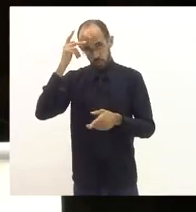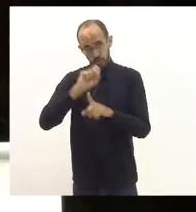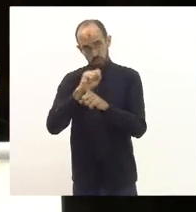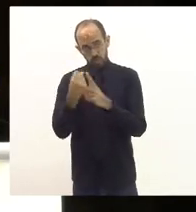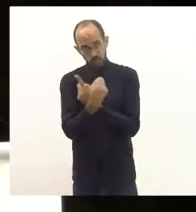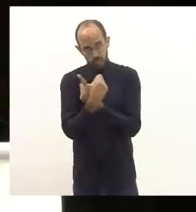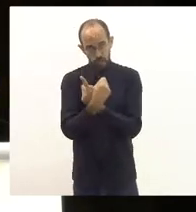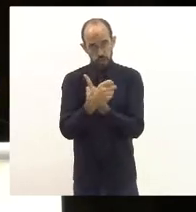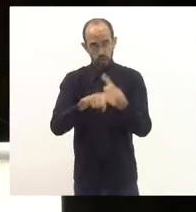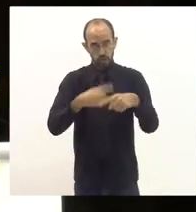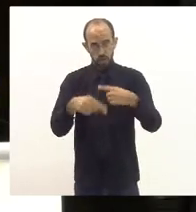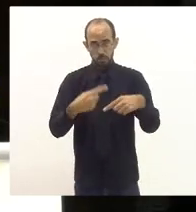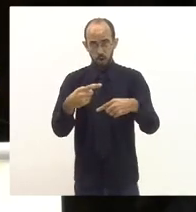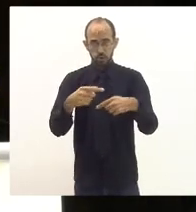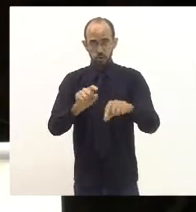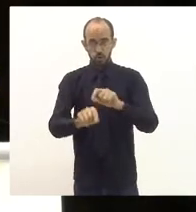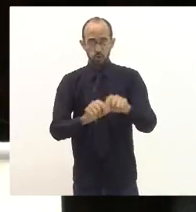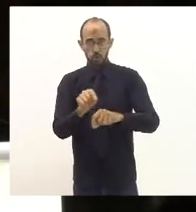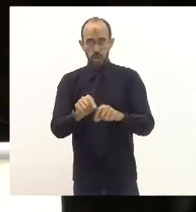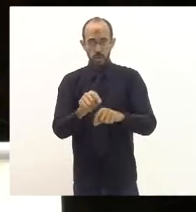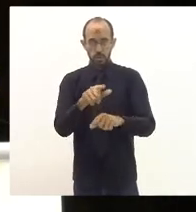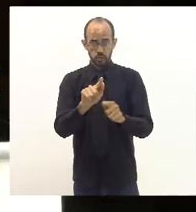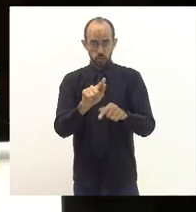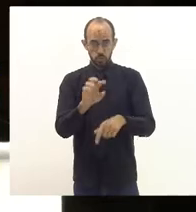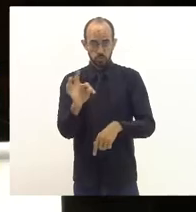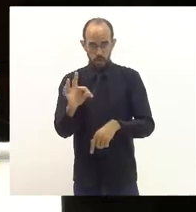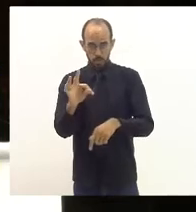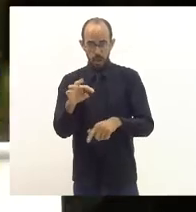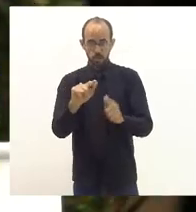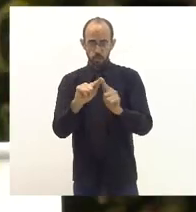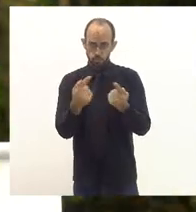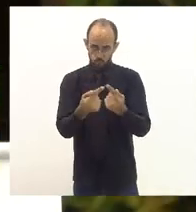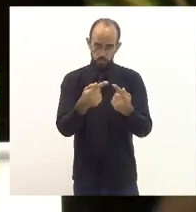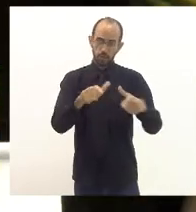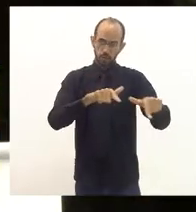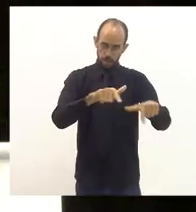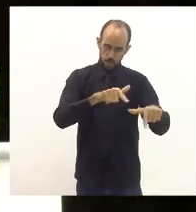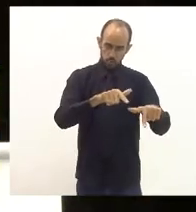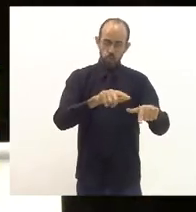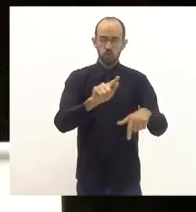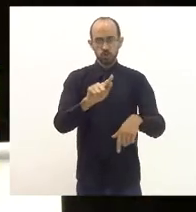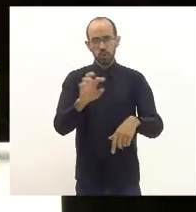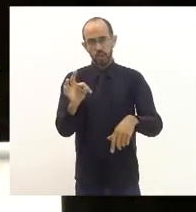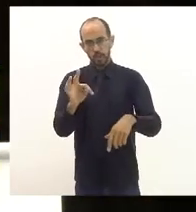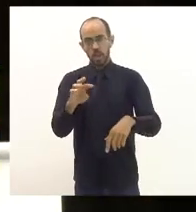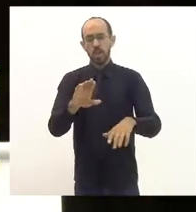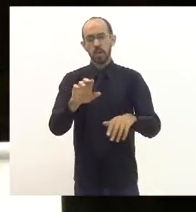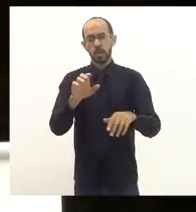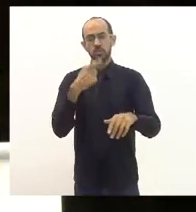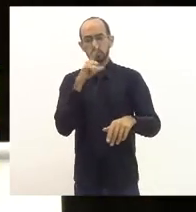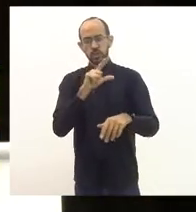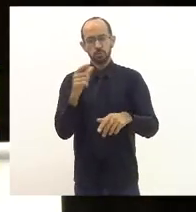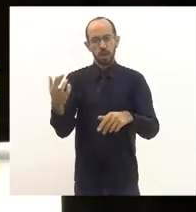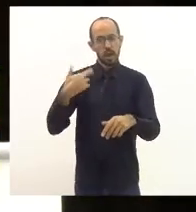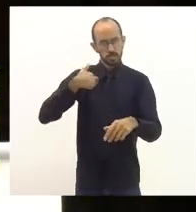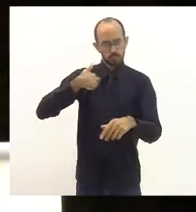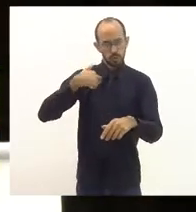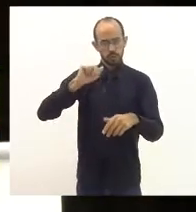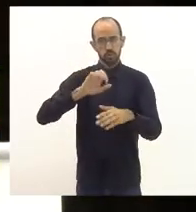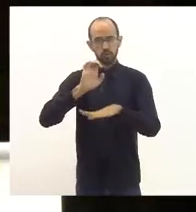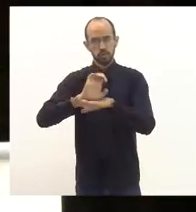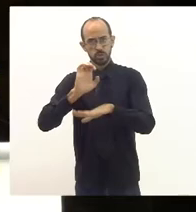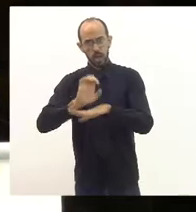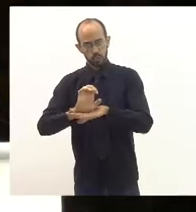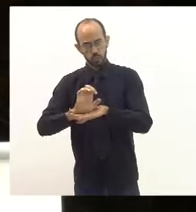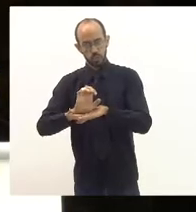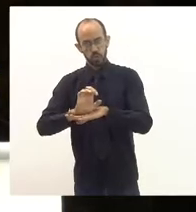E, após esse GT, esse grupo de trabalho conseguiu umas respostas do Estado, e, dentre essas